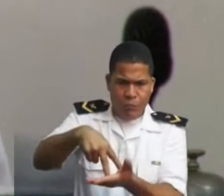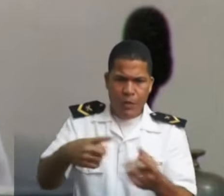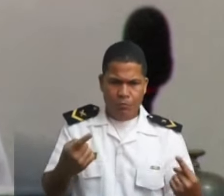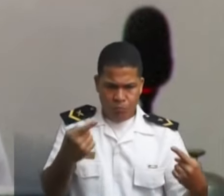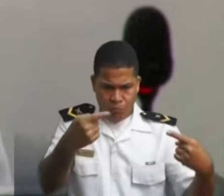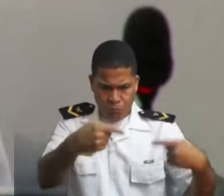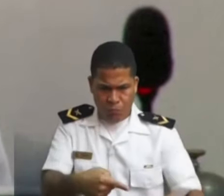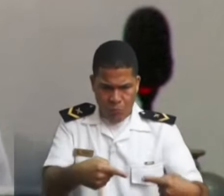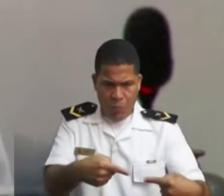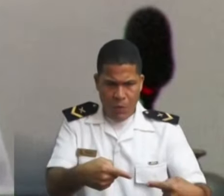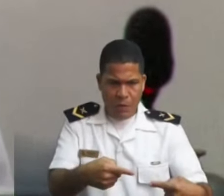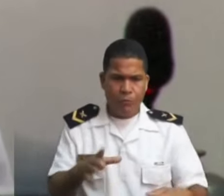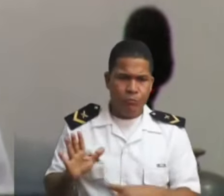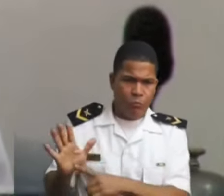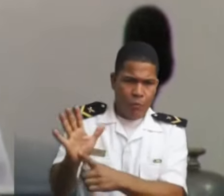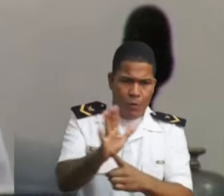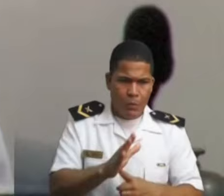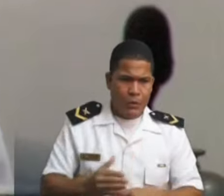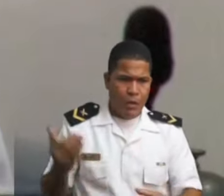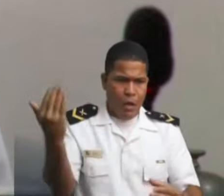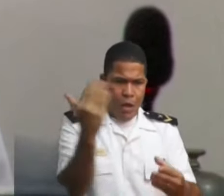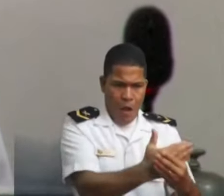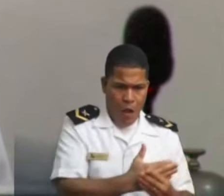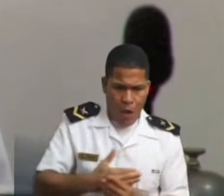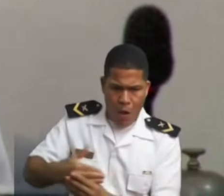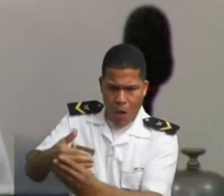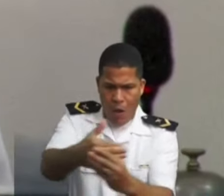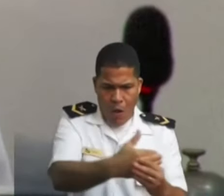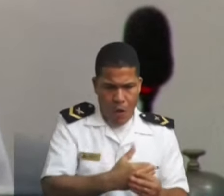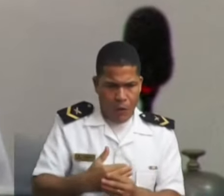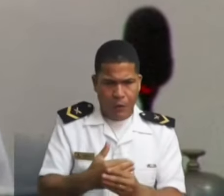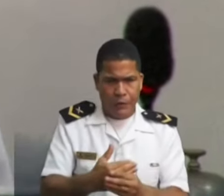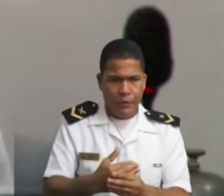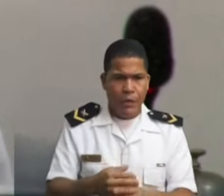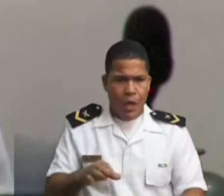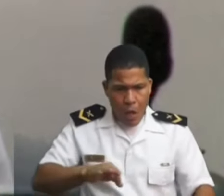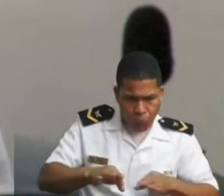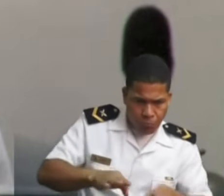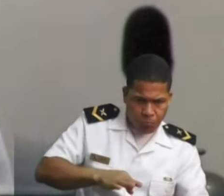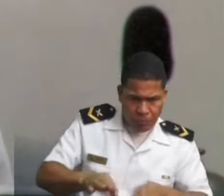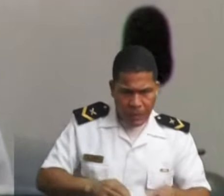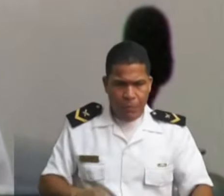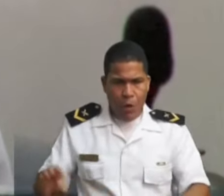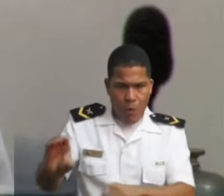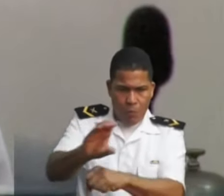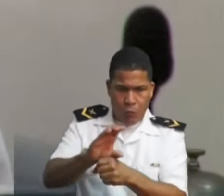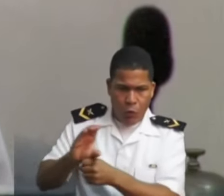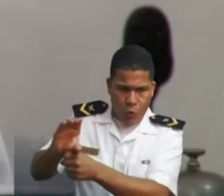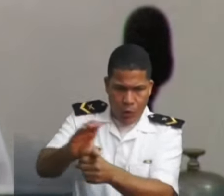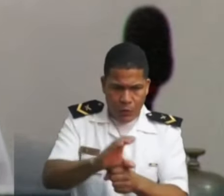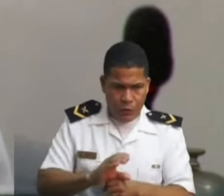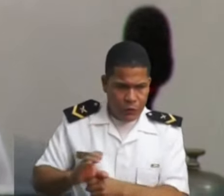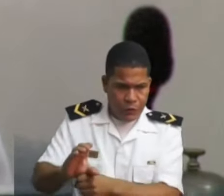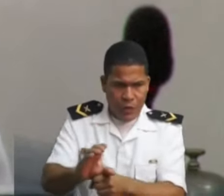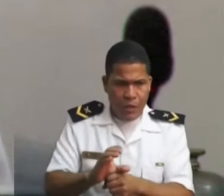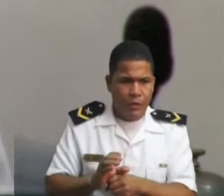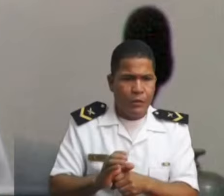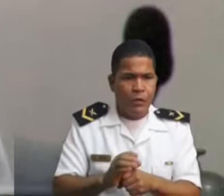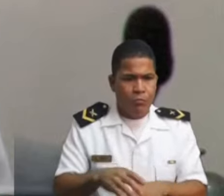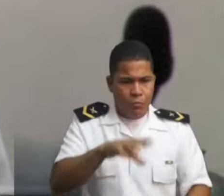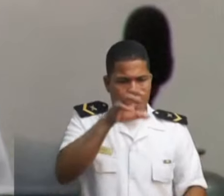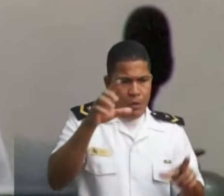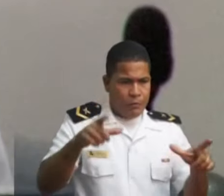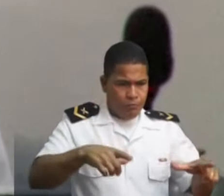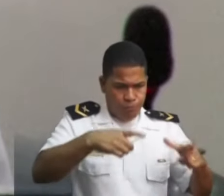ao apresentar acórdãos elaborados por colegiado de excelência, propagados em anuários de